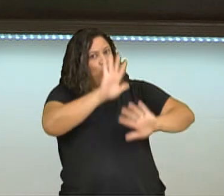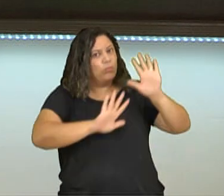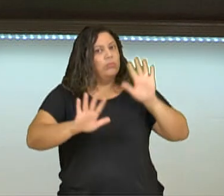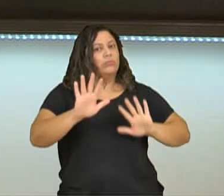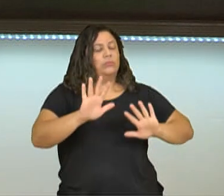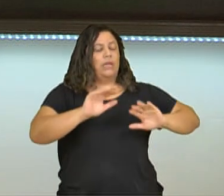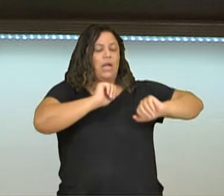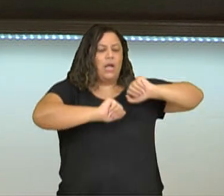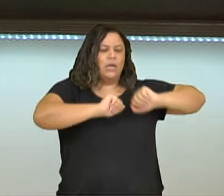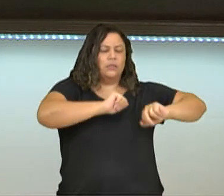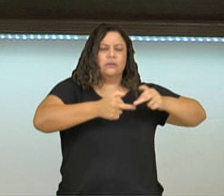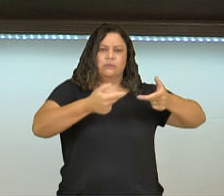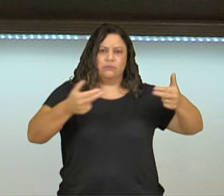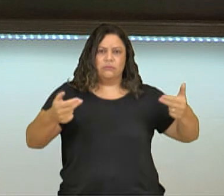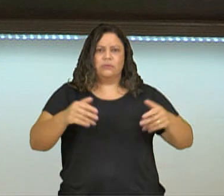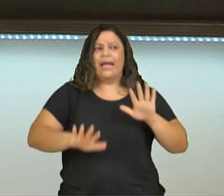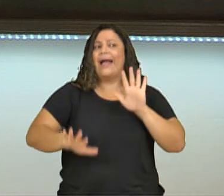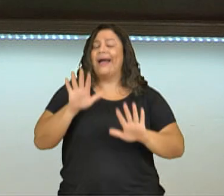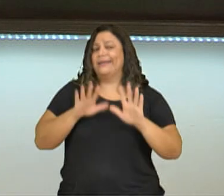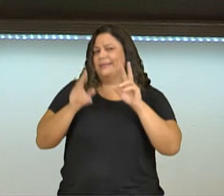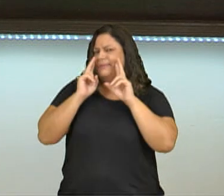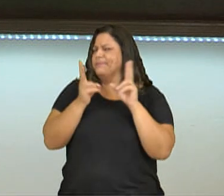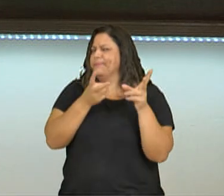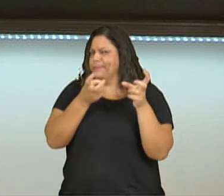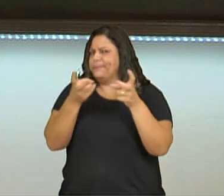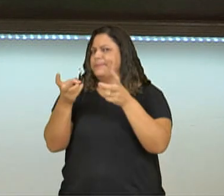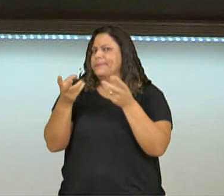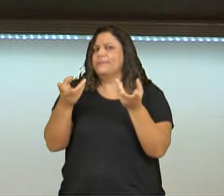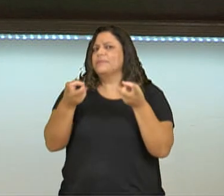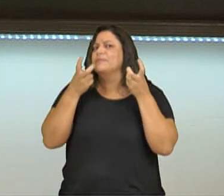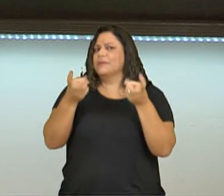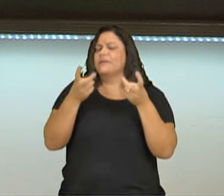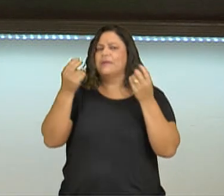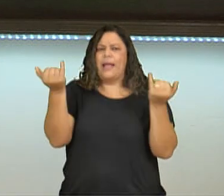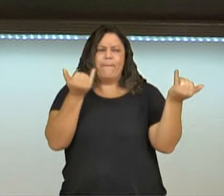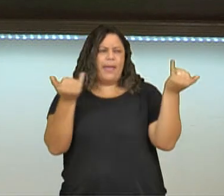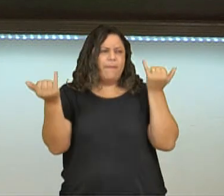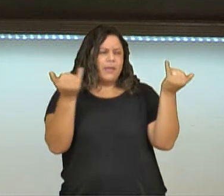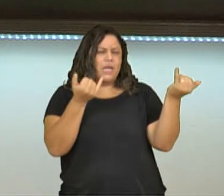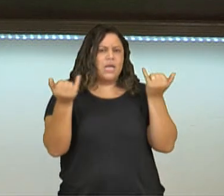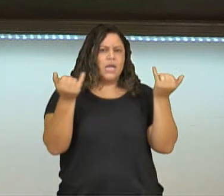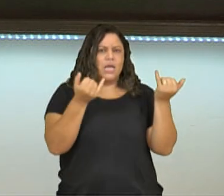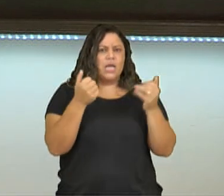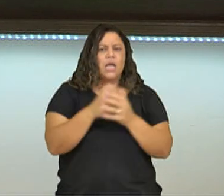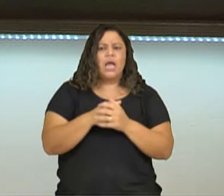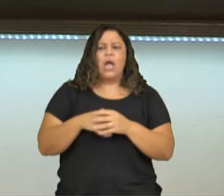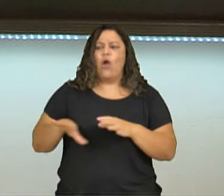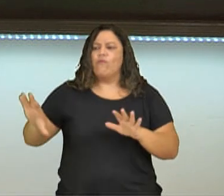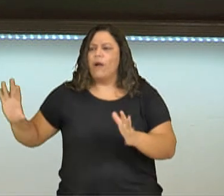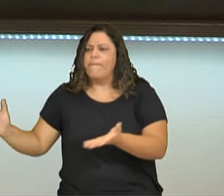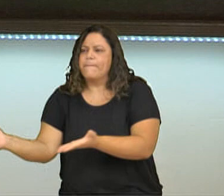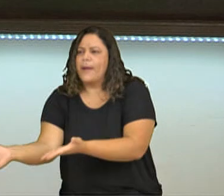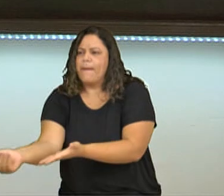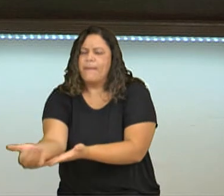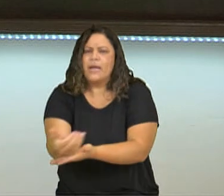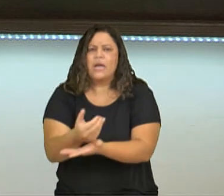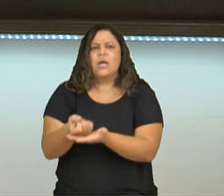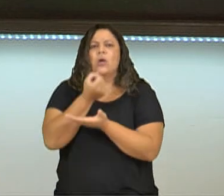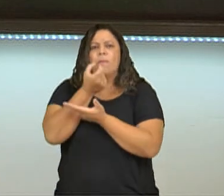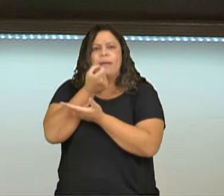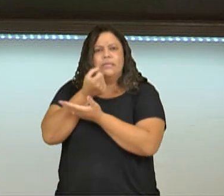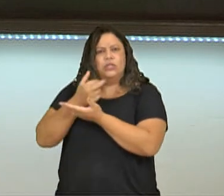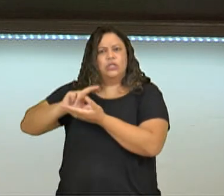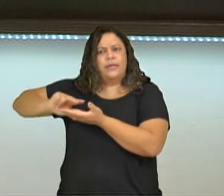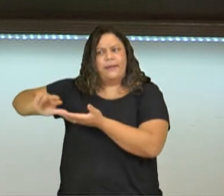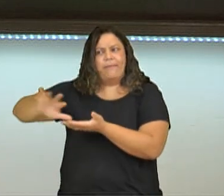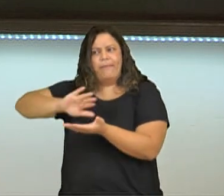indústrias. De vez em quando, você vê lá notícias, né? Foi recolhido um lote de medicamentos